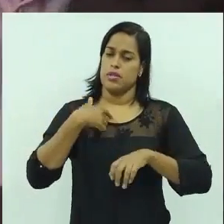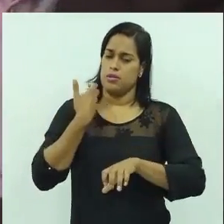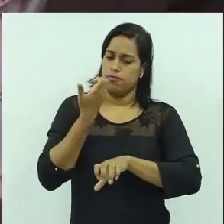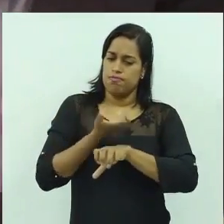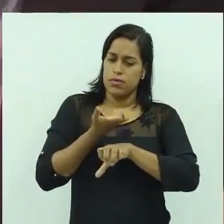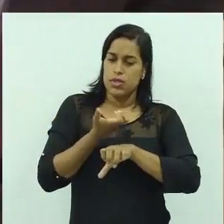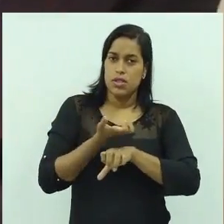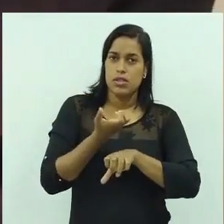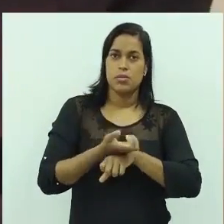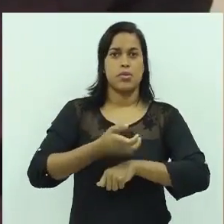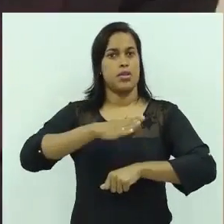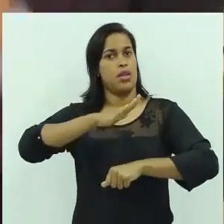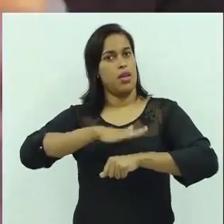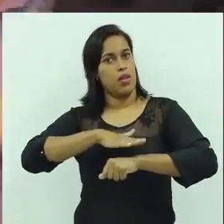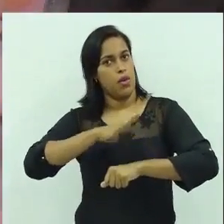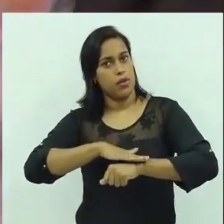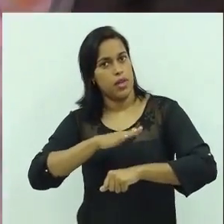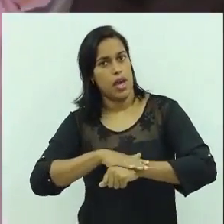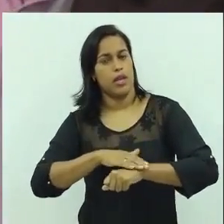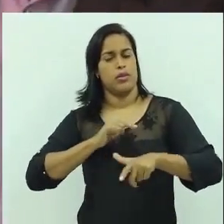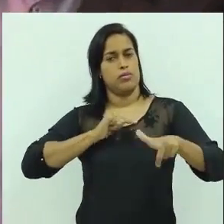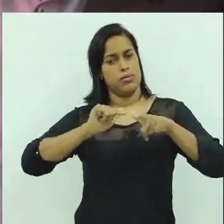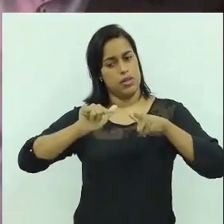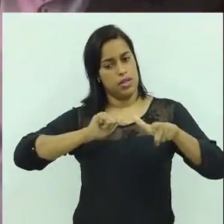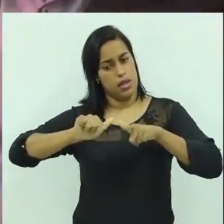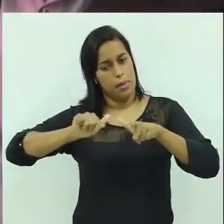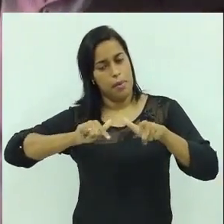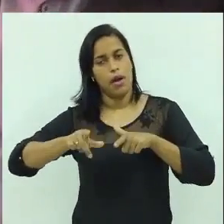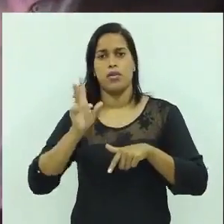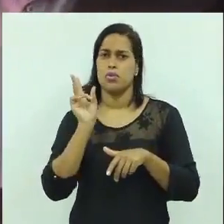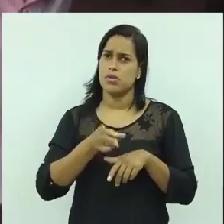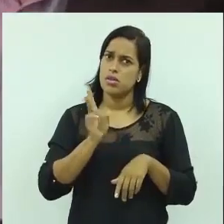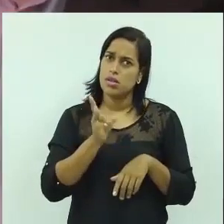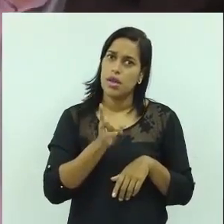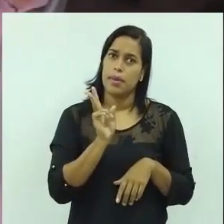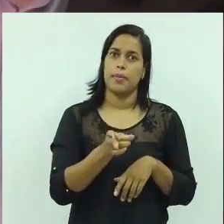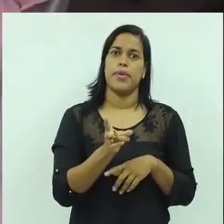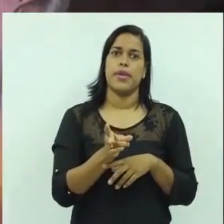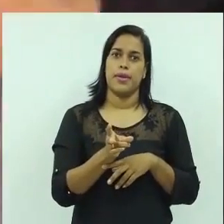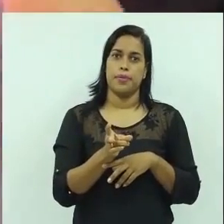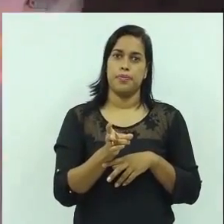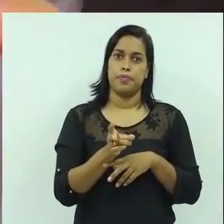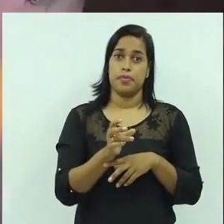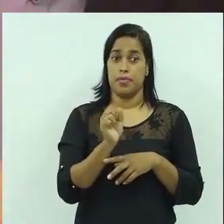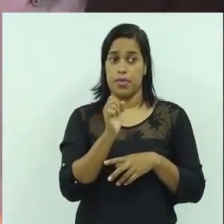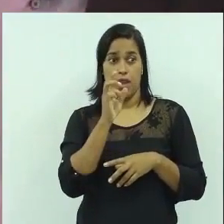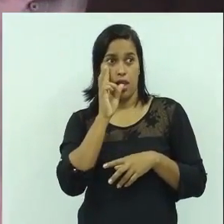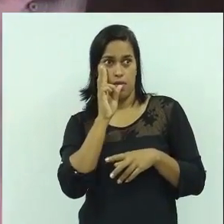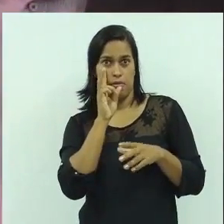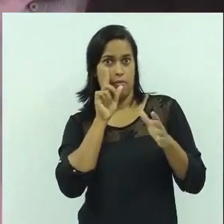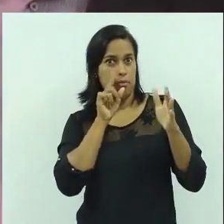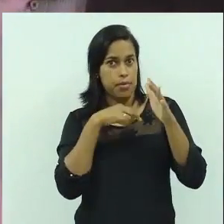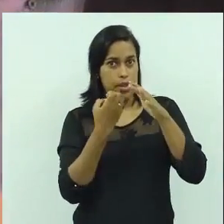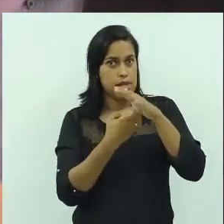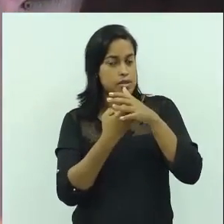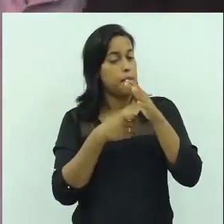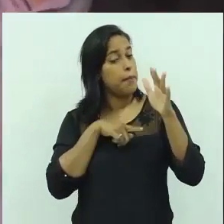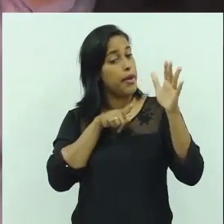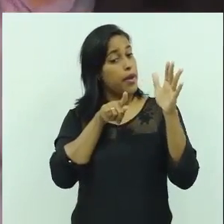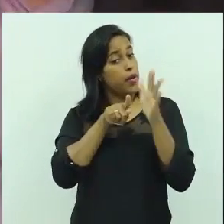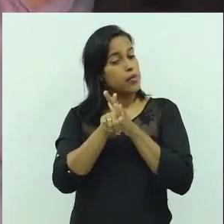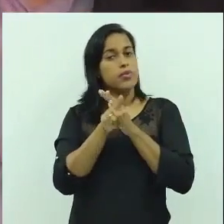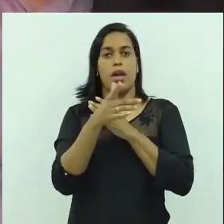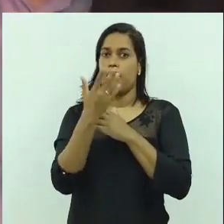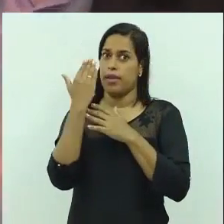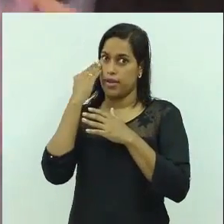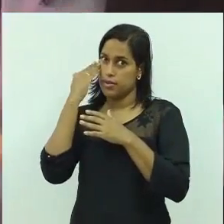um pouco em termos de horário e estou trabalhando para isso. Porque se a empresa pergunta, ela